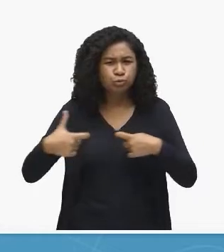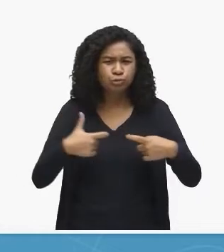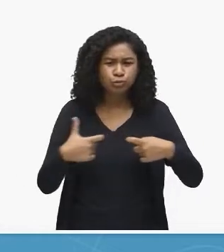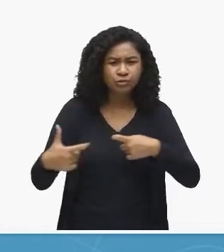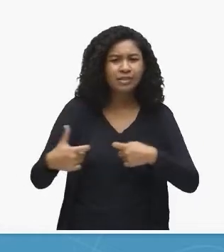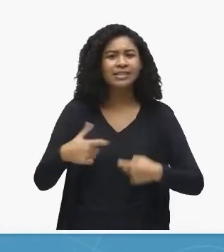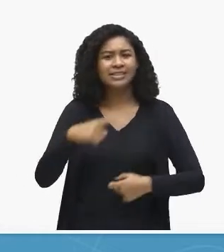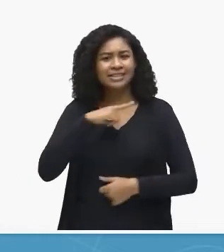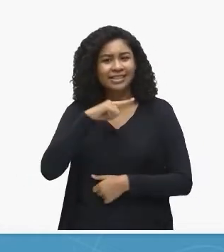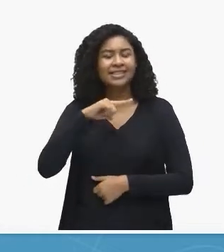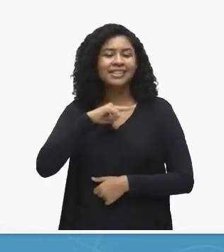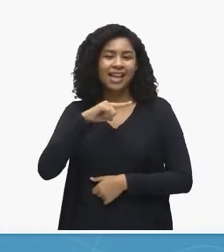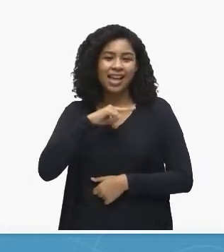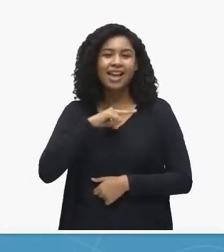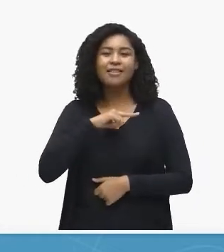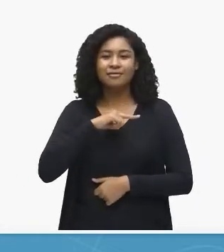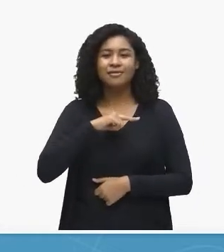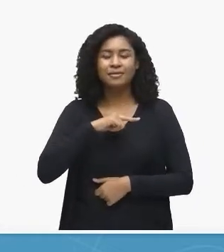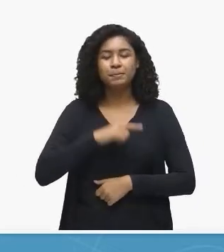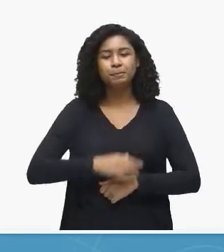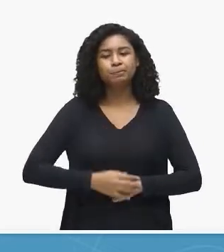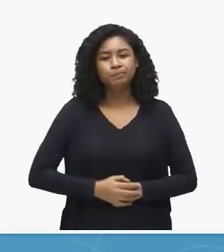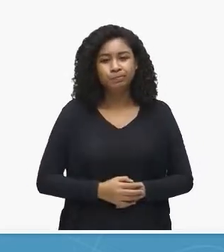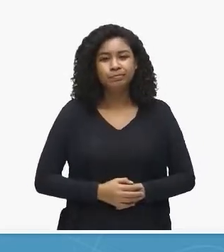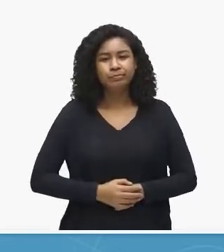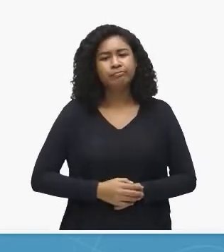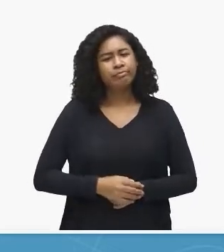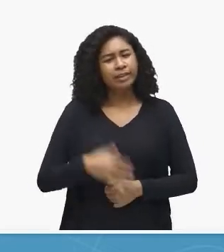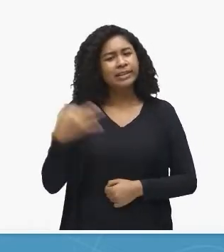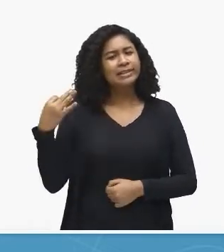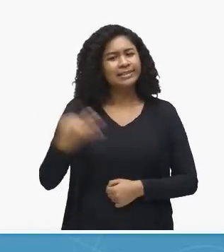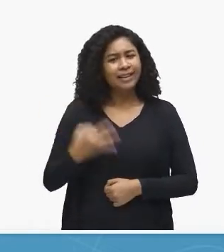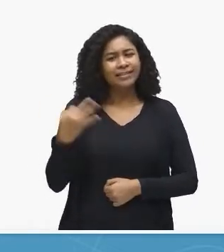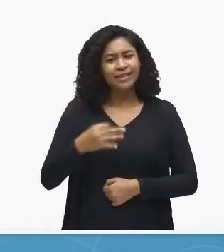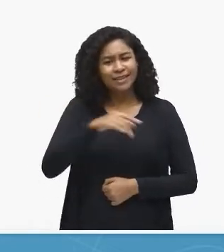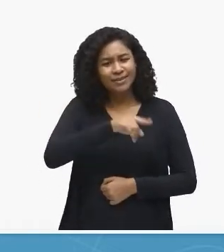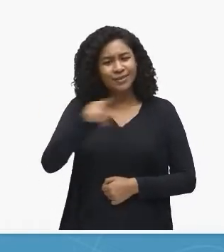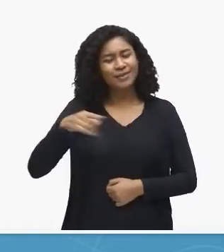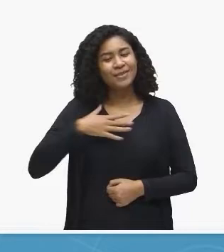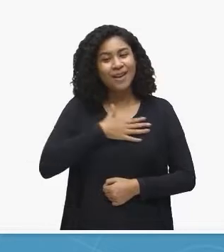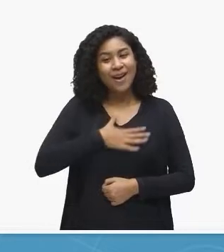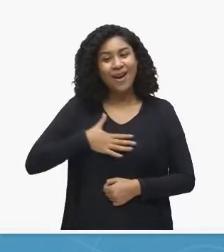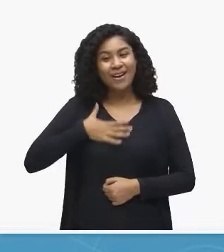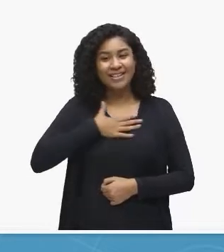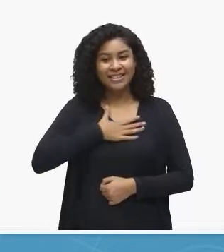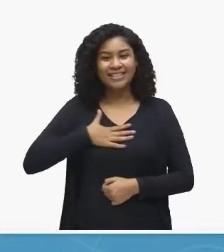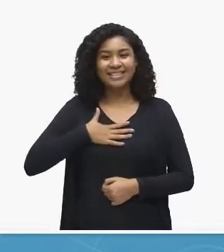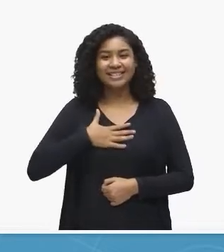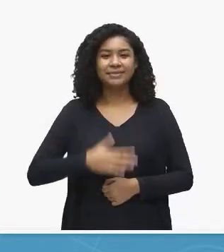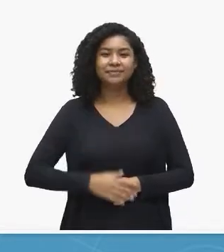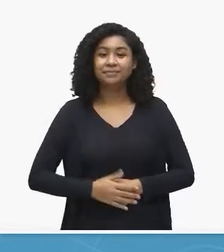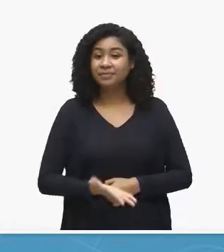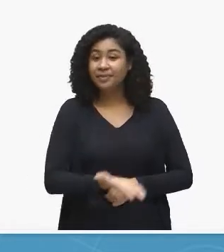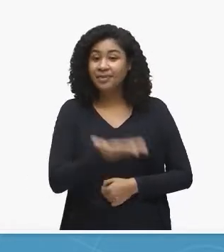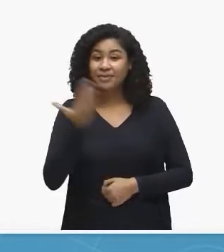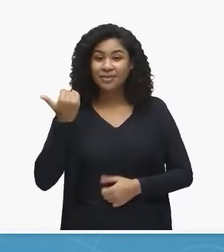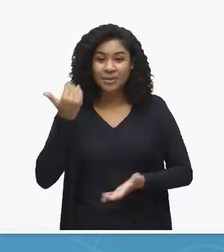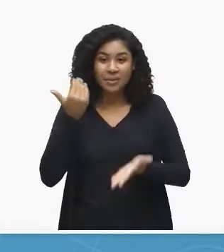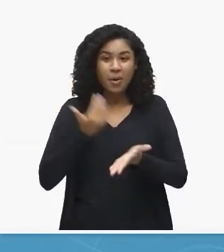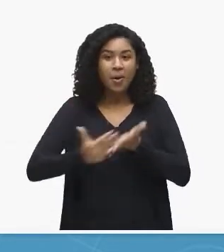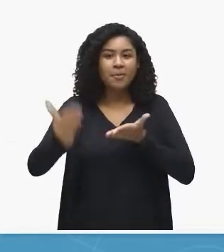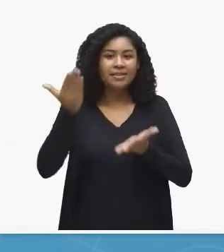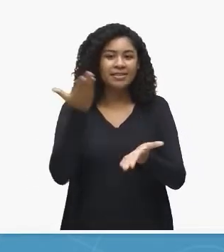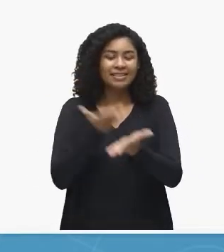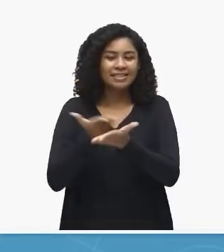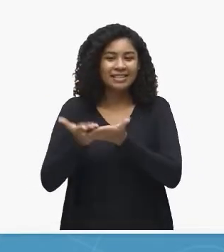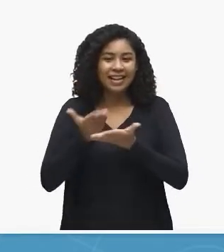que vai ganhar caráter mundial. Tenho certeza que vocês vão gostar muito dessa nossa aula. Então vamos lá começar a nossa